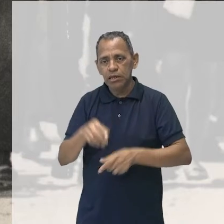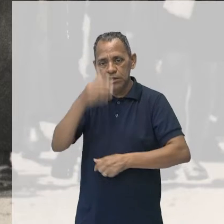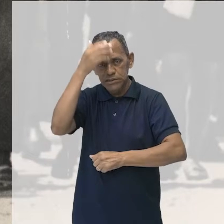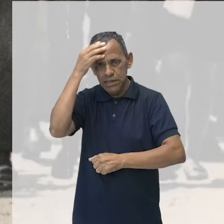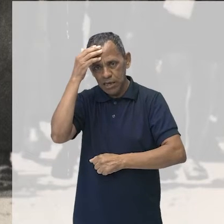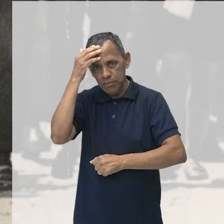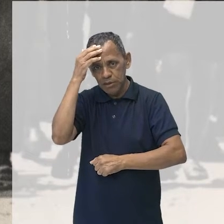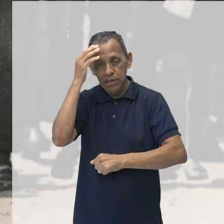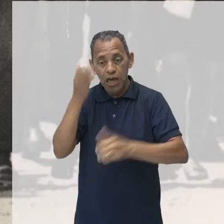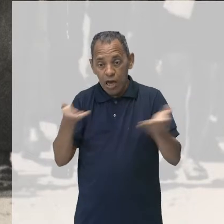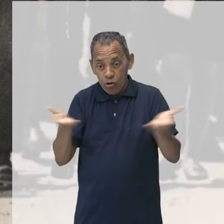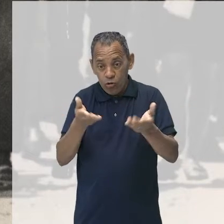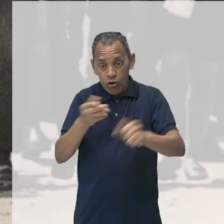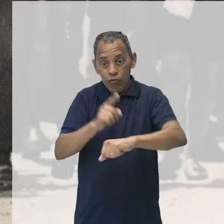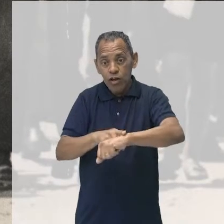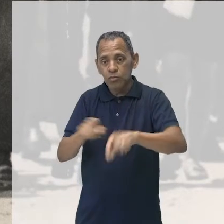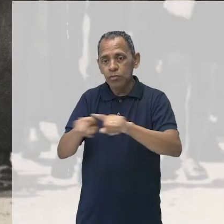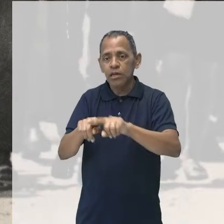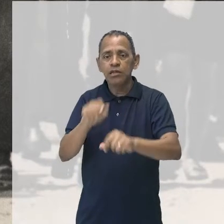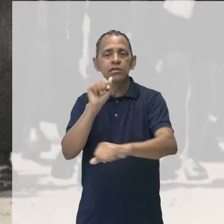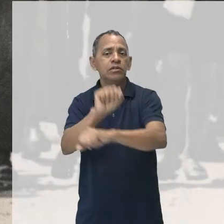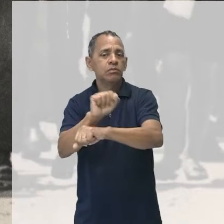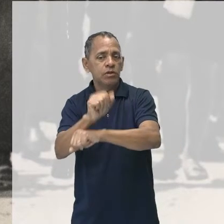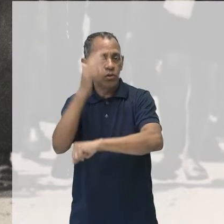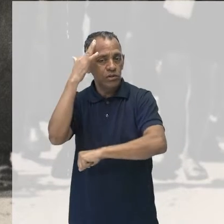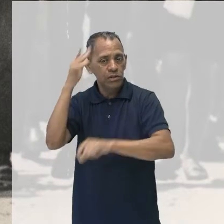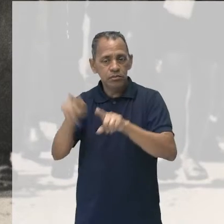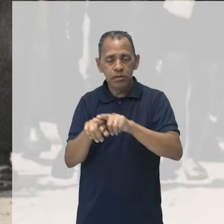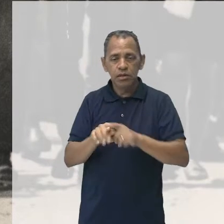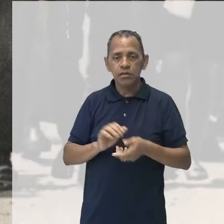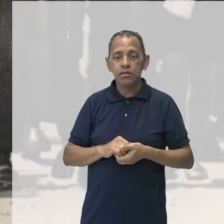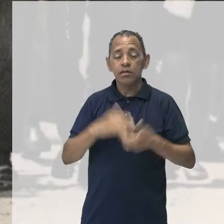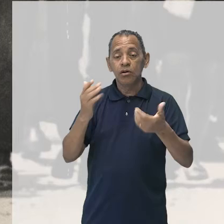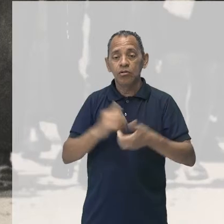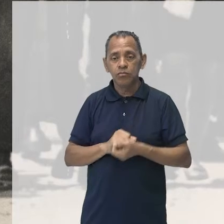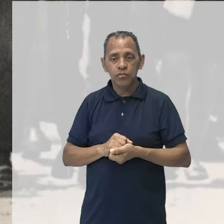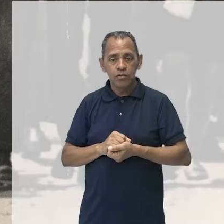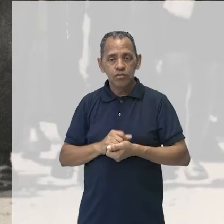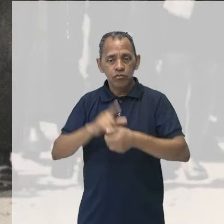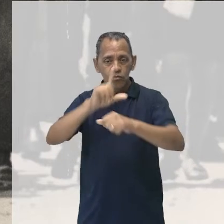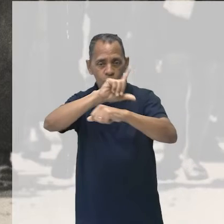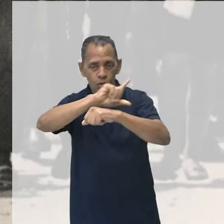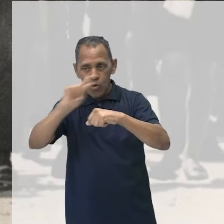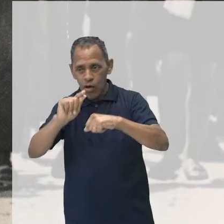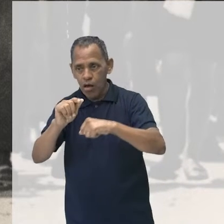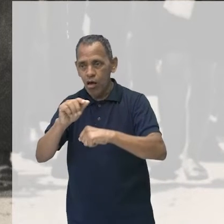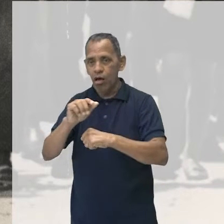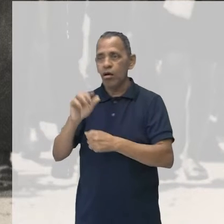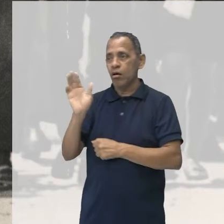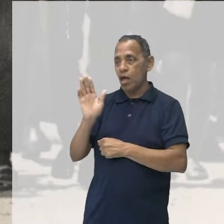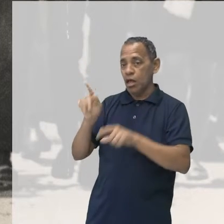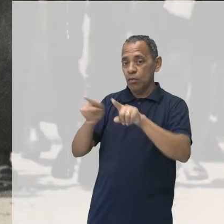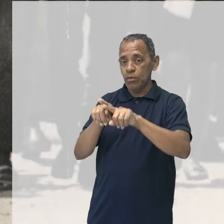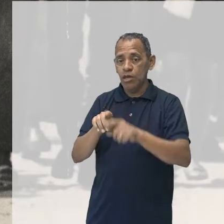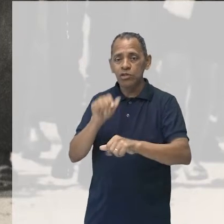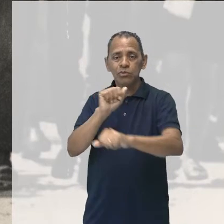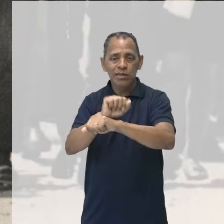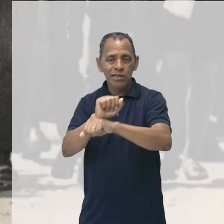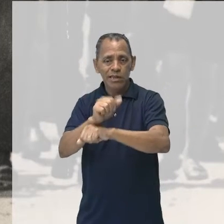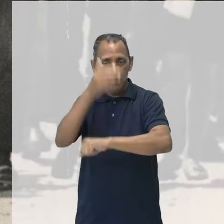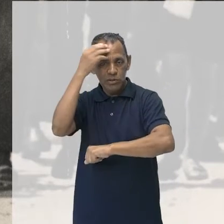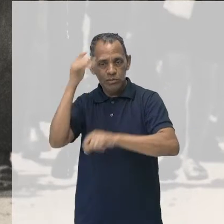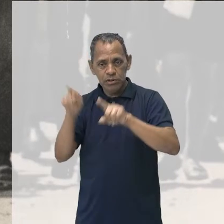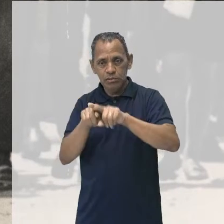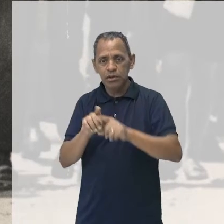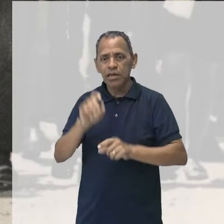hora, não espera acontecer. Bem, vamos embora, que esperar não é saber. Quem sabe faz a